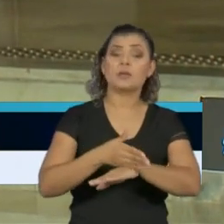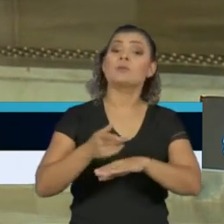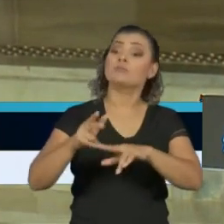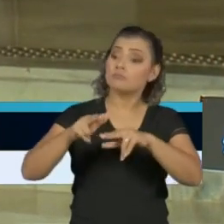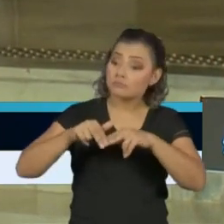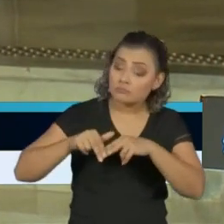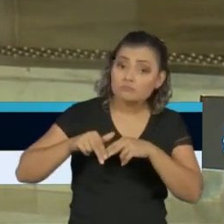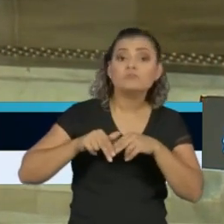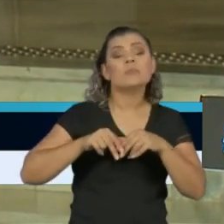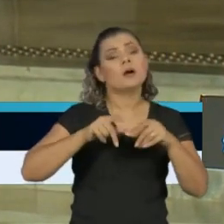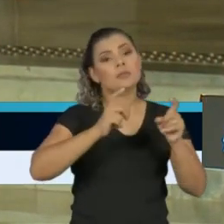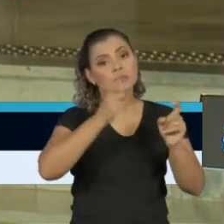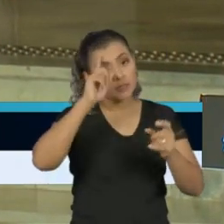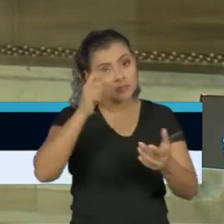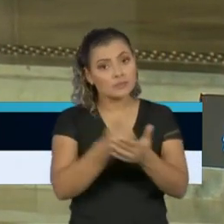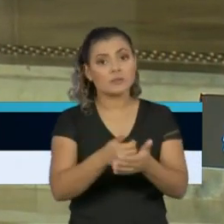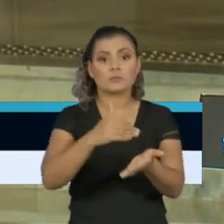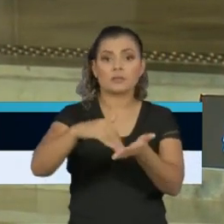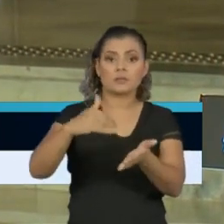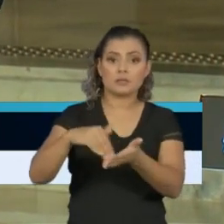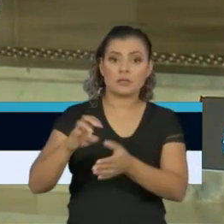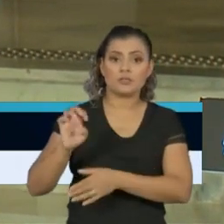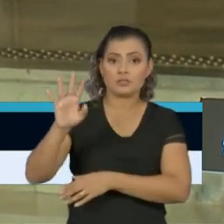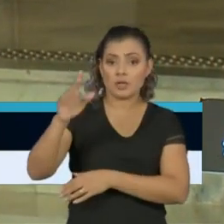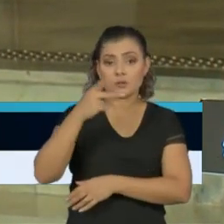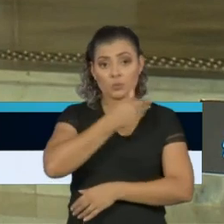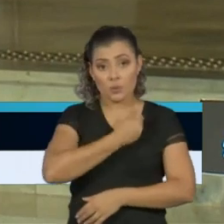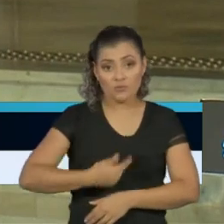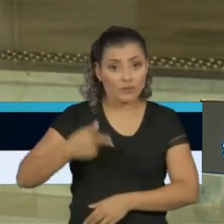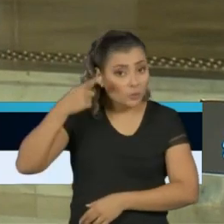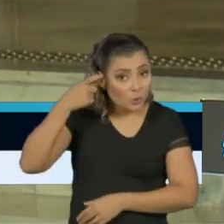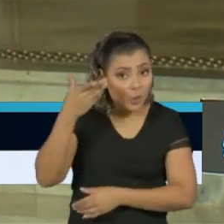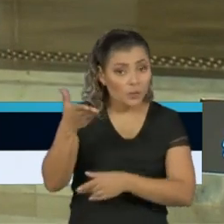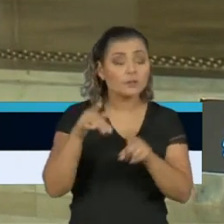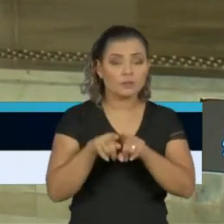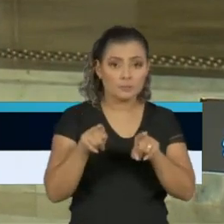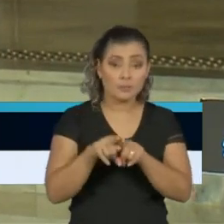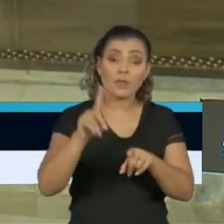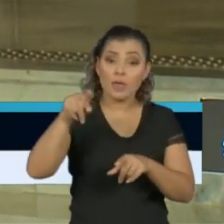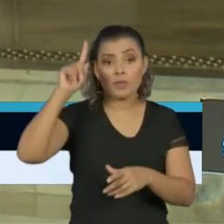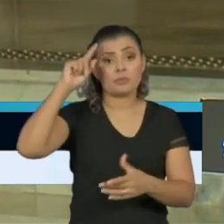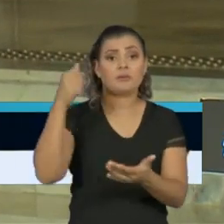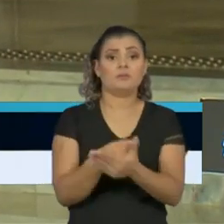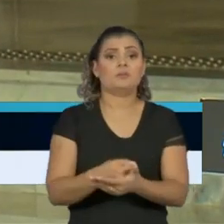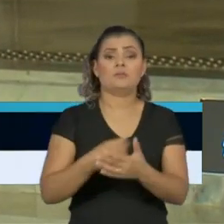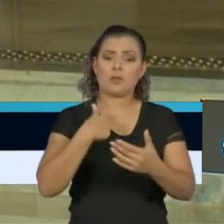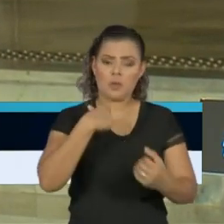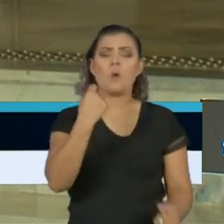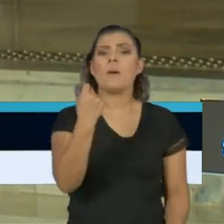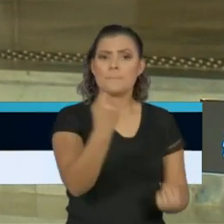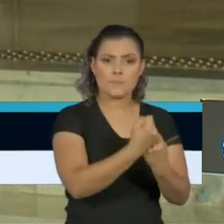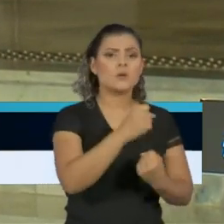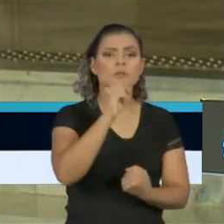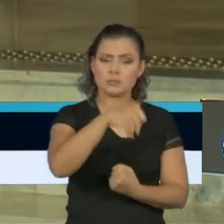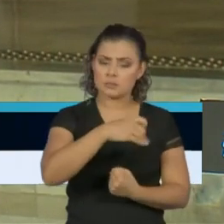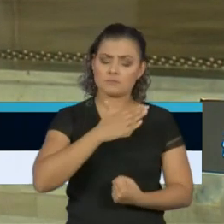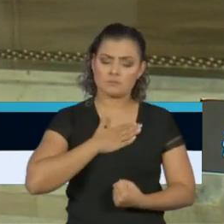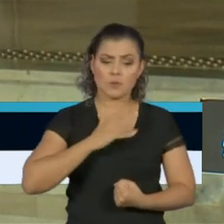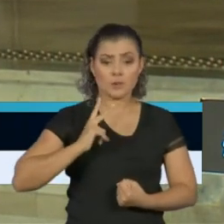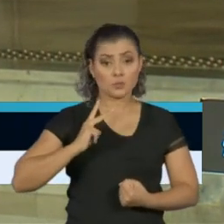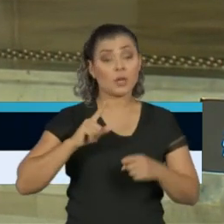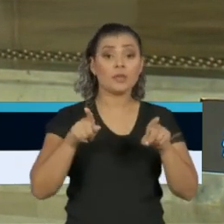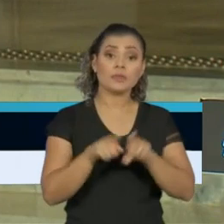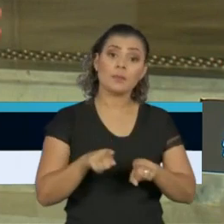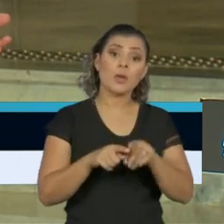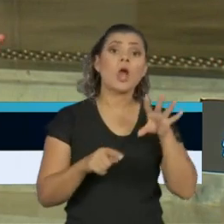essa decisão ao secretário de Estado, ao governador, que foi uma decisão que teve o meu apoio pessoal, mas